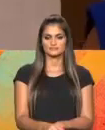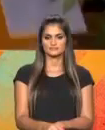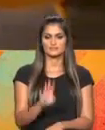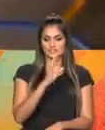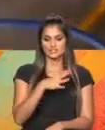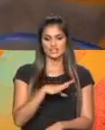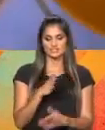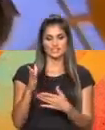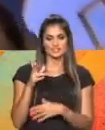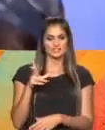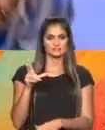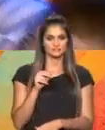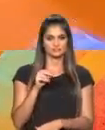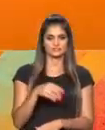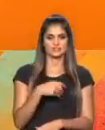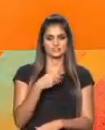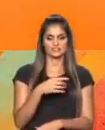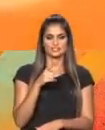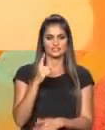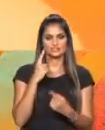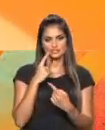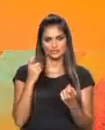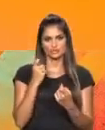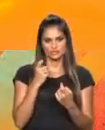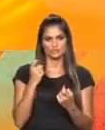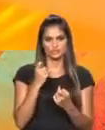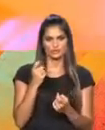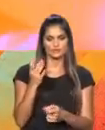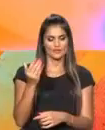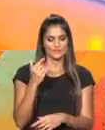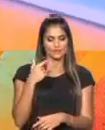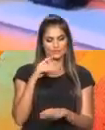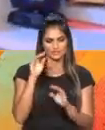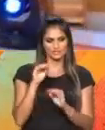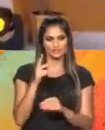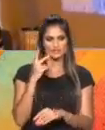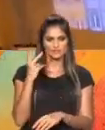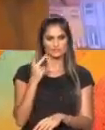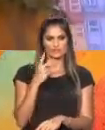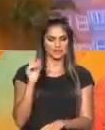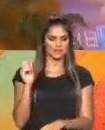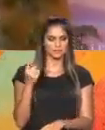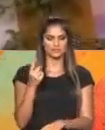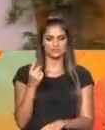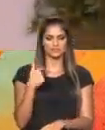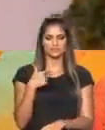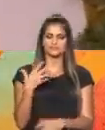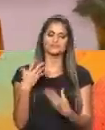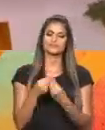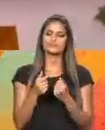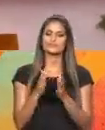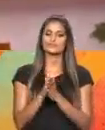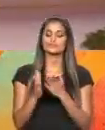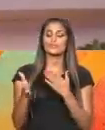Dançar comigo, sentir esta batida, vem já que eu te ensino, que a vida são dois dias. Comigo todos